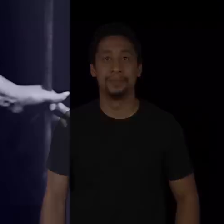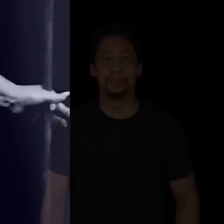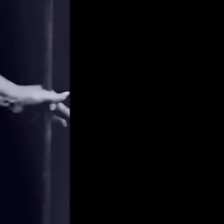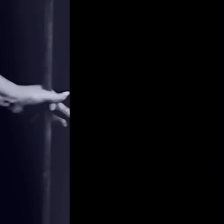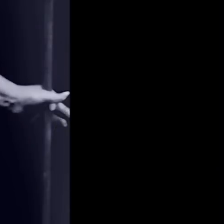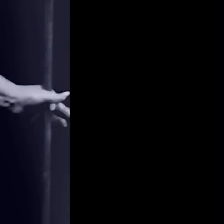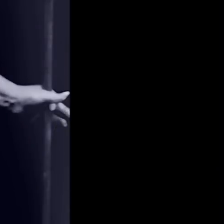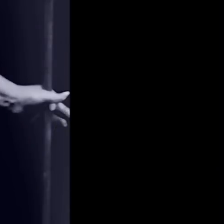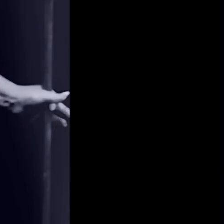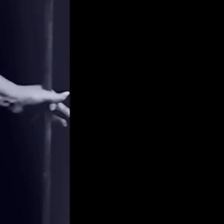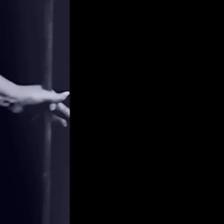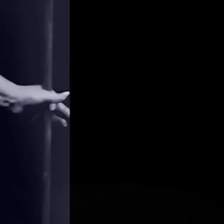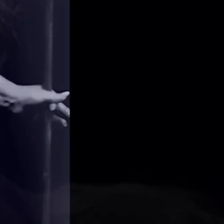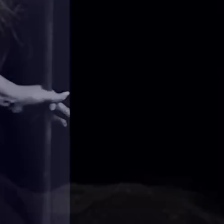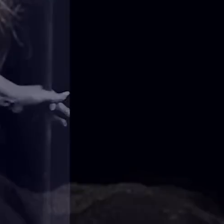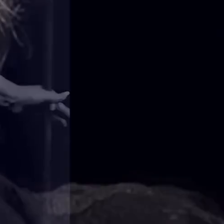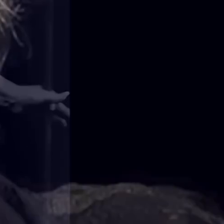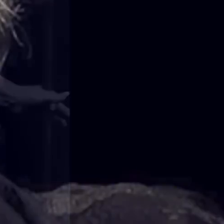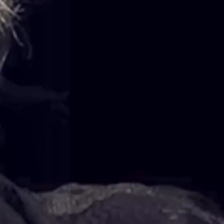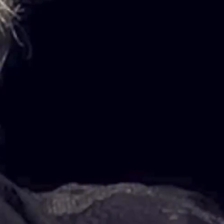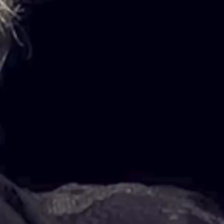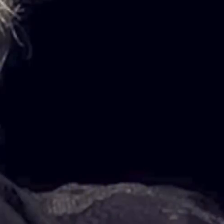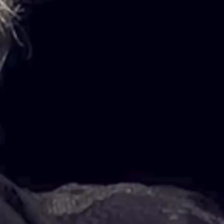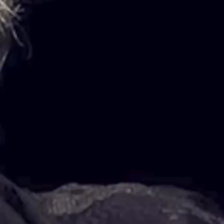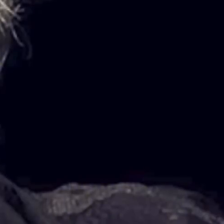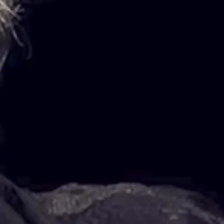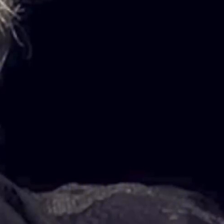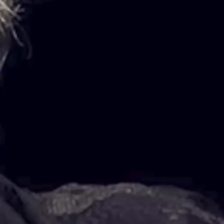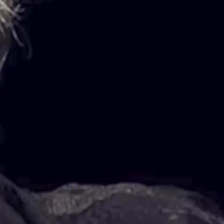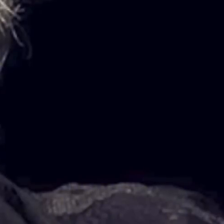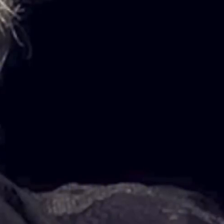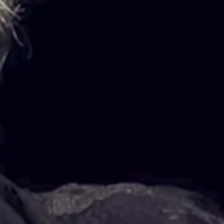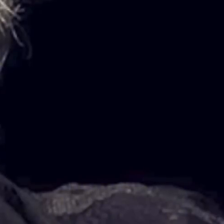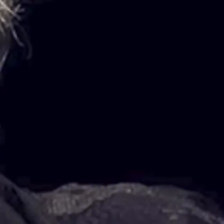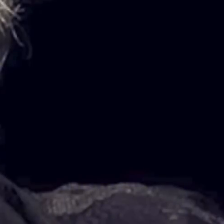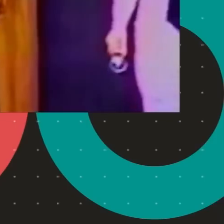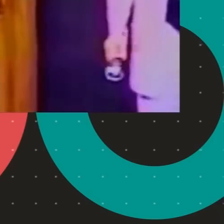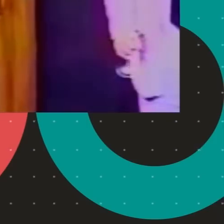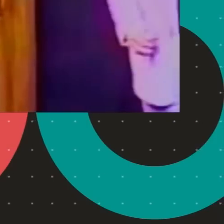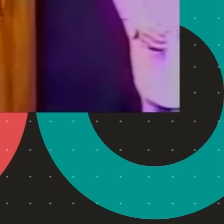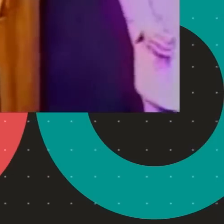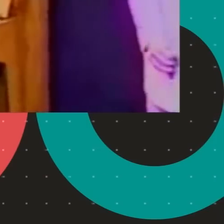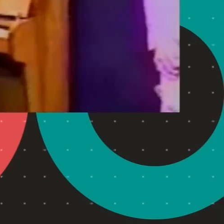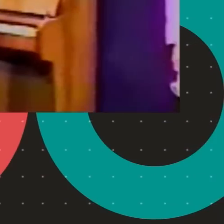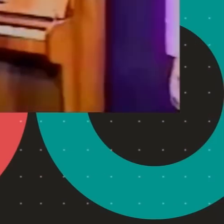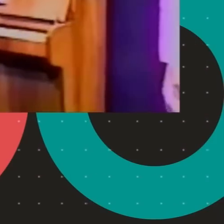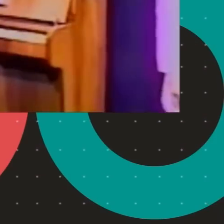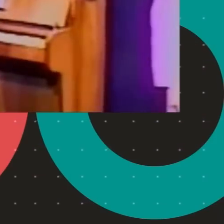cidade quero ser a sensação. Desprezo